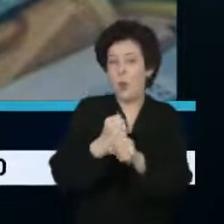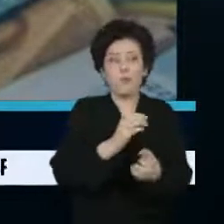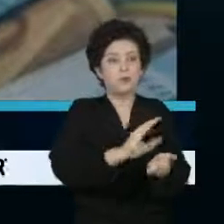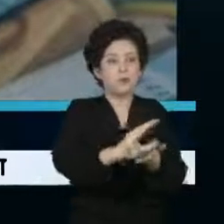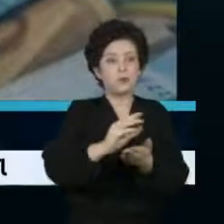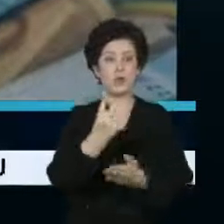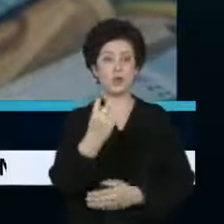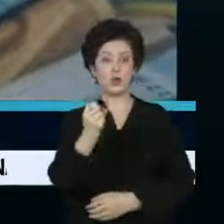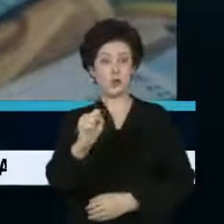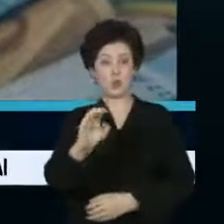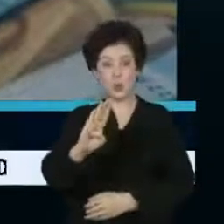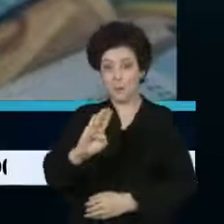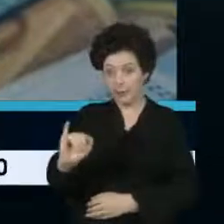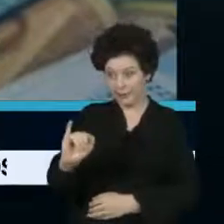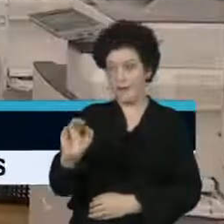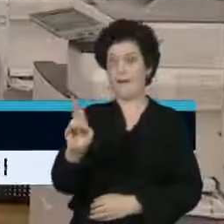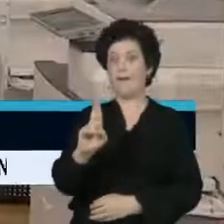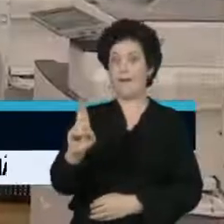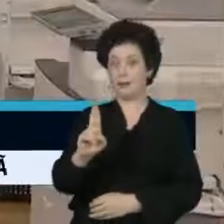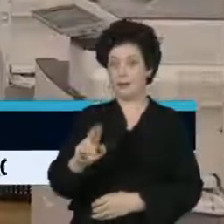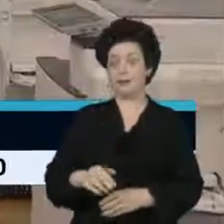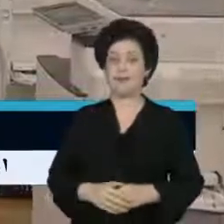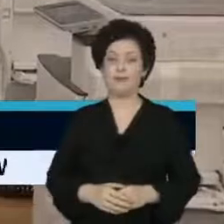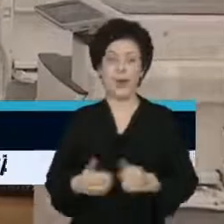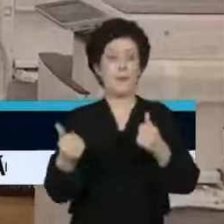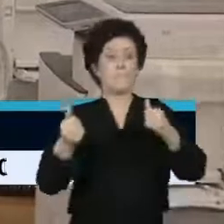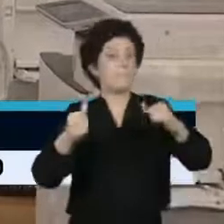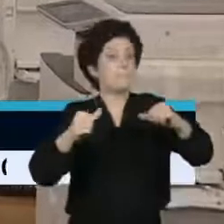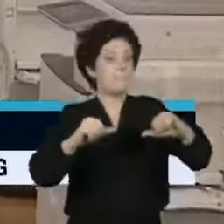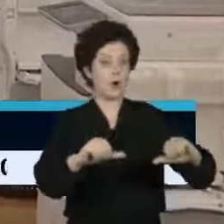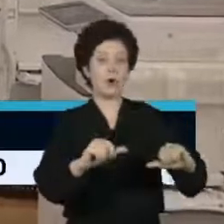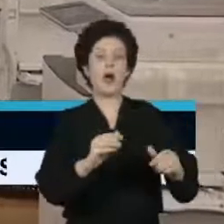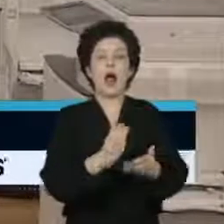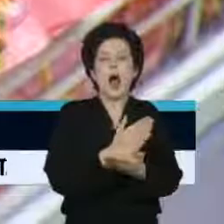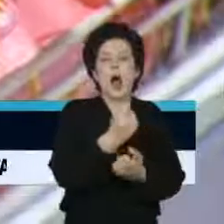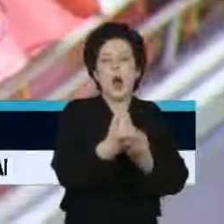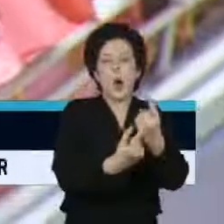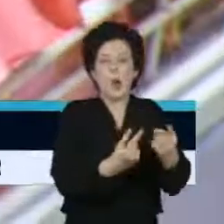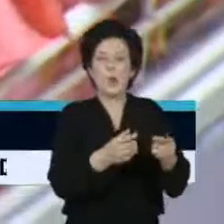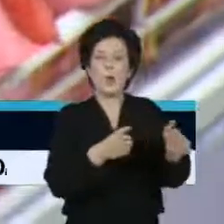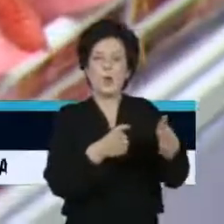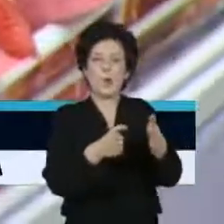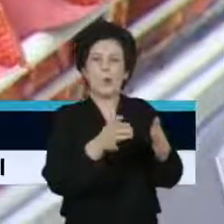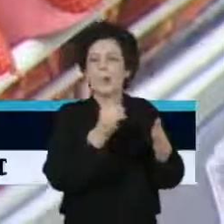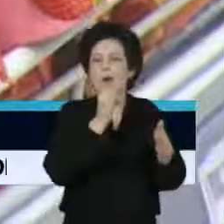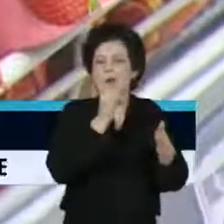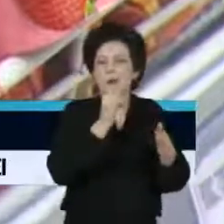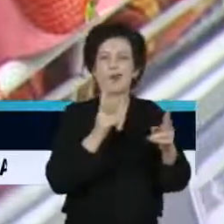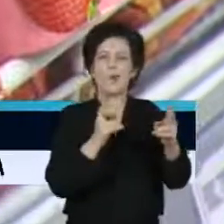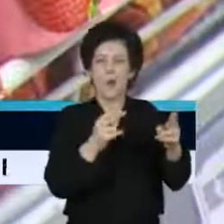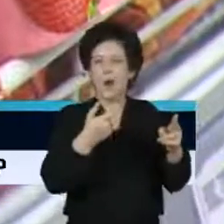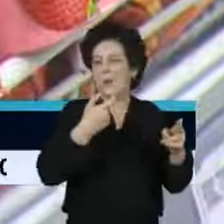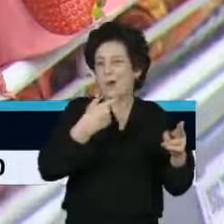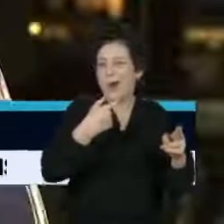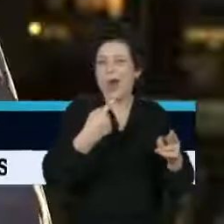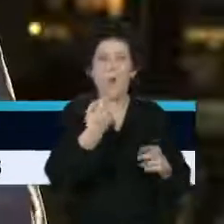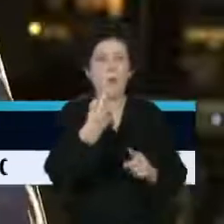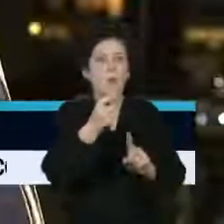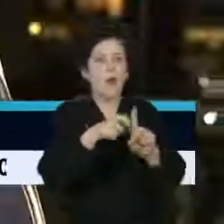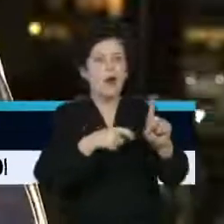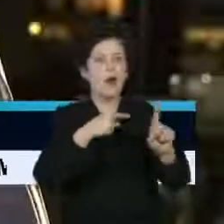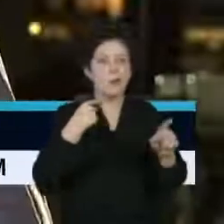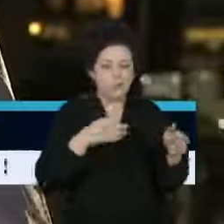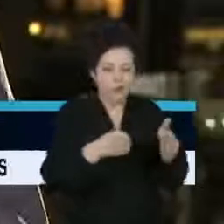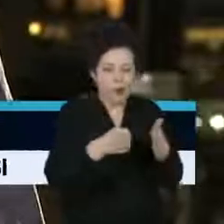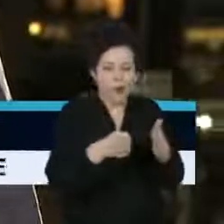cerca de 18 bilhões de reais. Para piorar, algumas certidões, como um pacote de bolacha, vencem ao completar um mês de vida. A